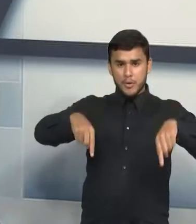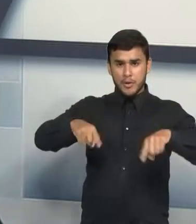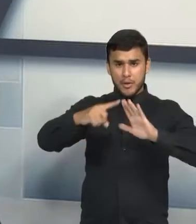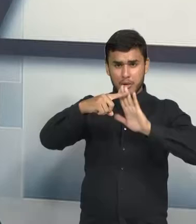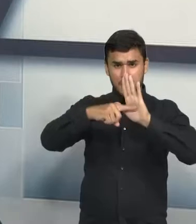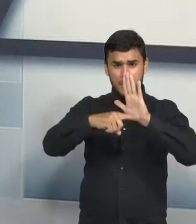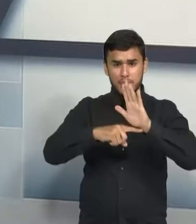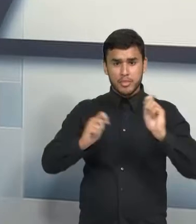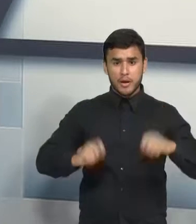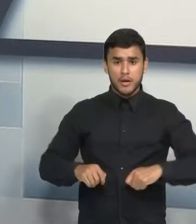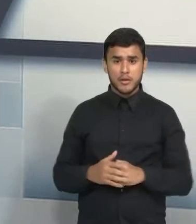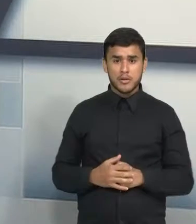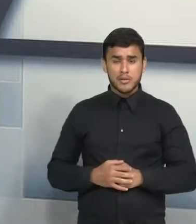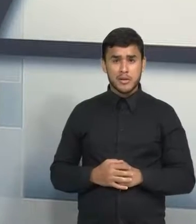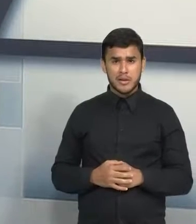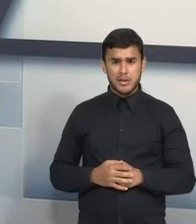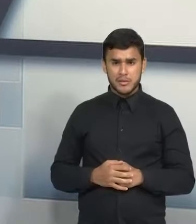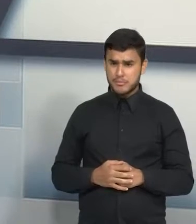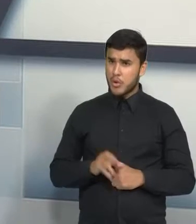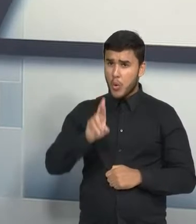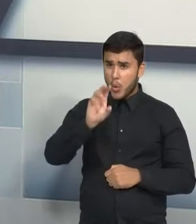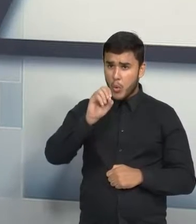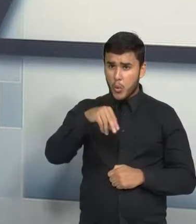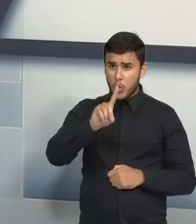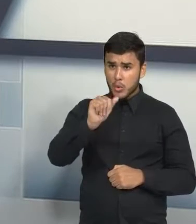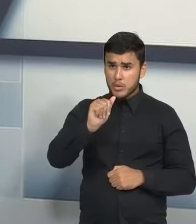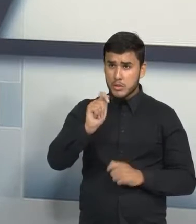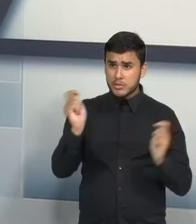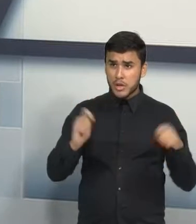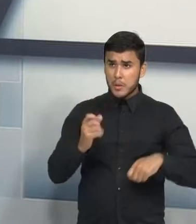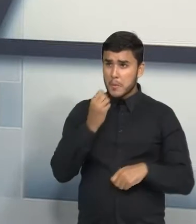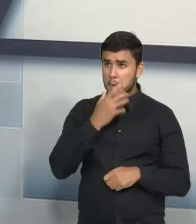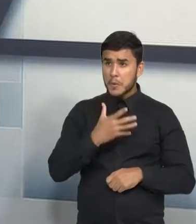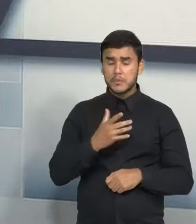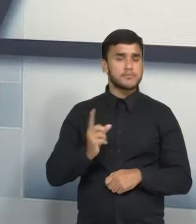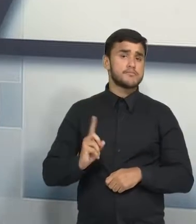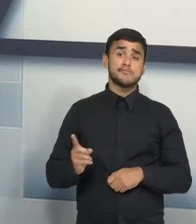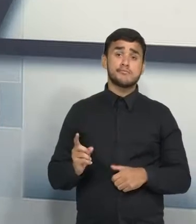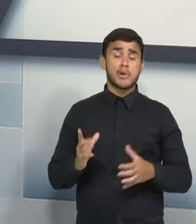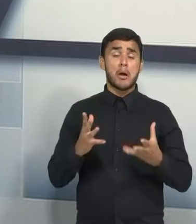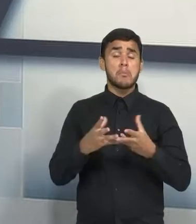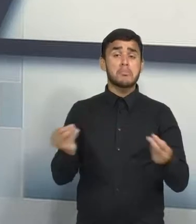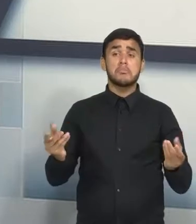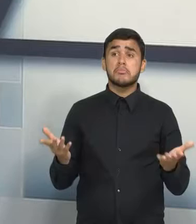a solução, vendeu muito mal. Não deu certo.